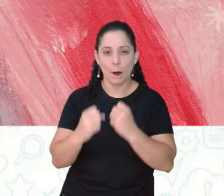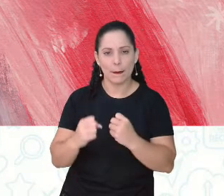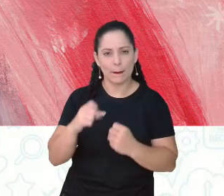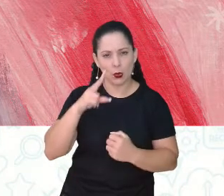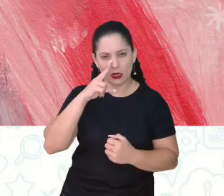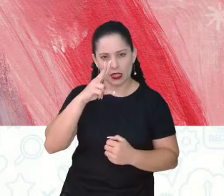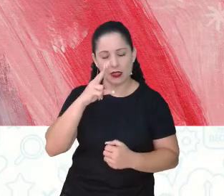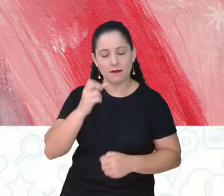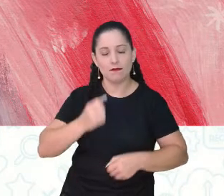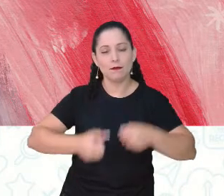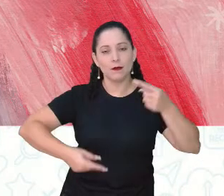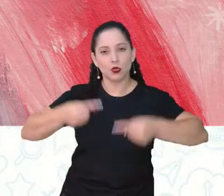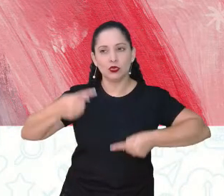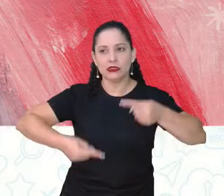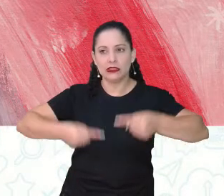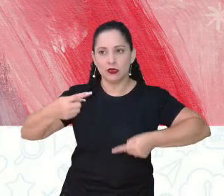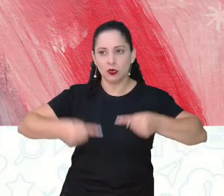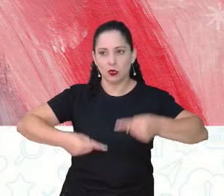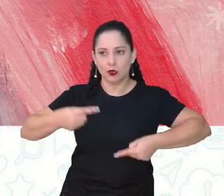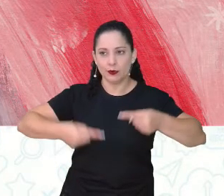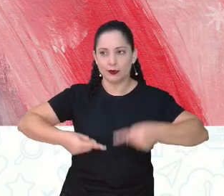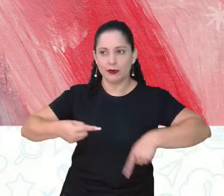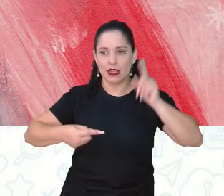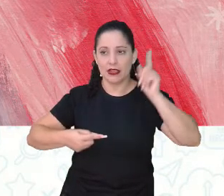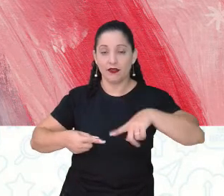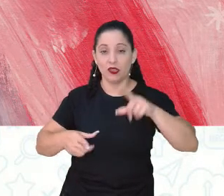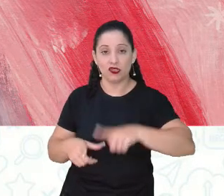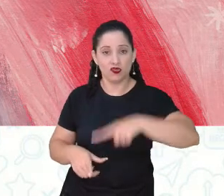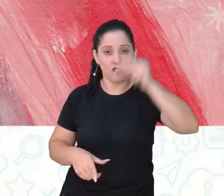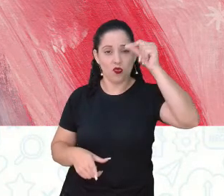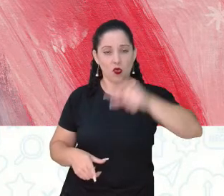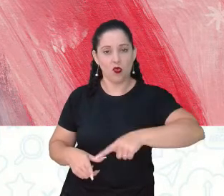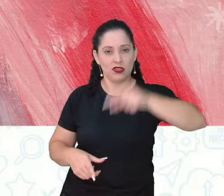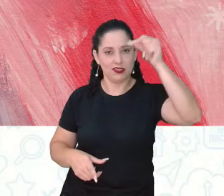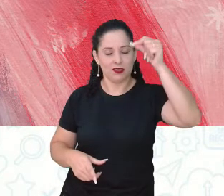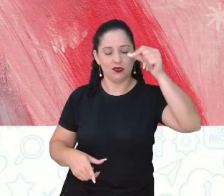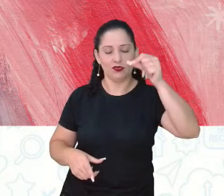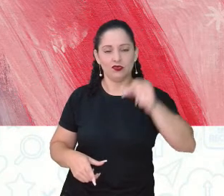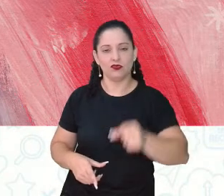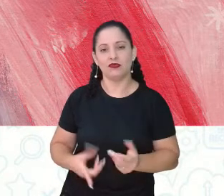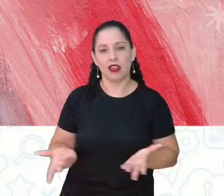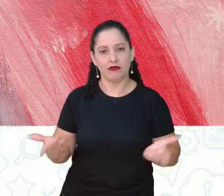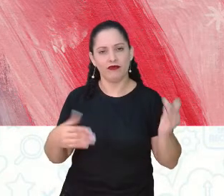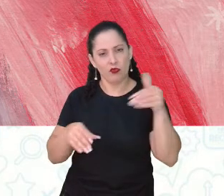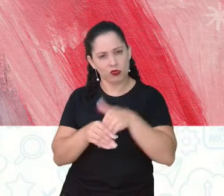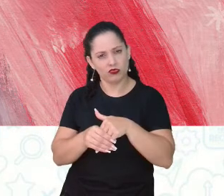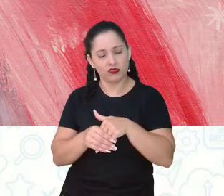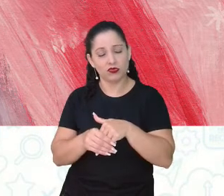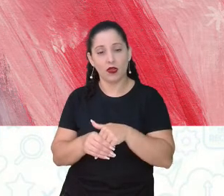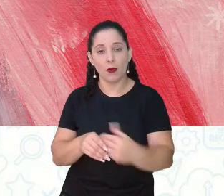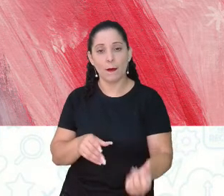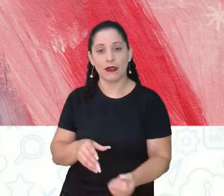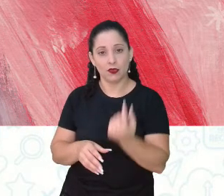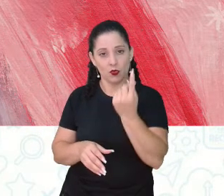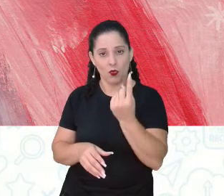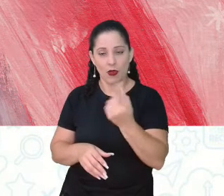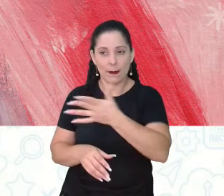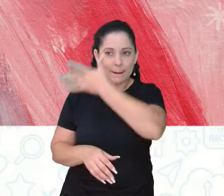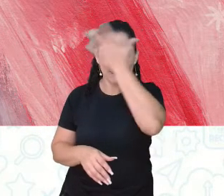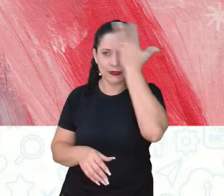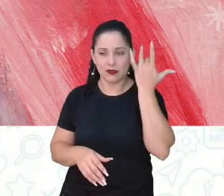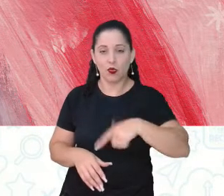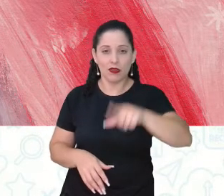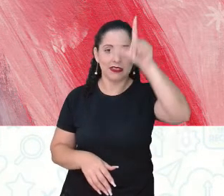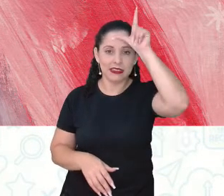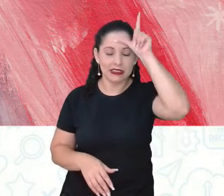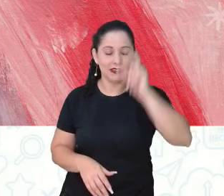5 membros, o diretório, eleitos para um mandato de 5